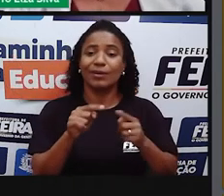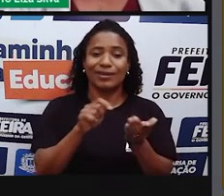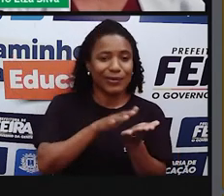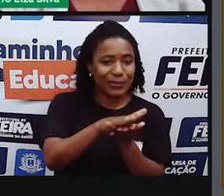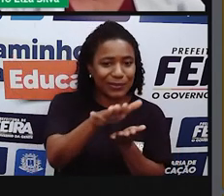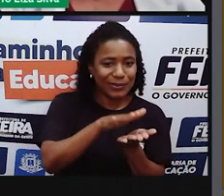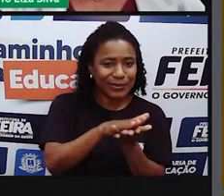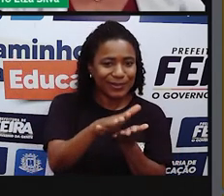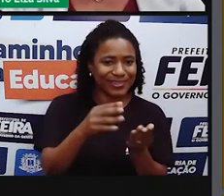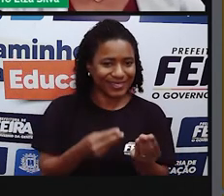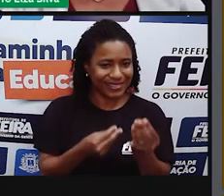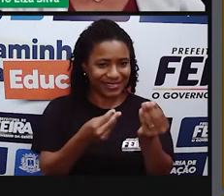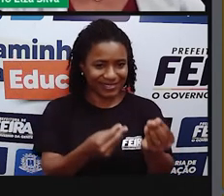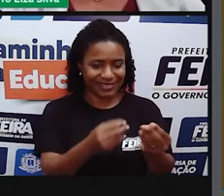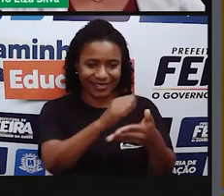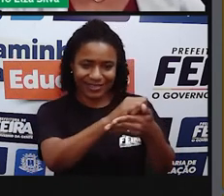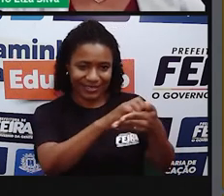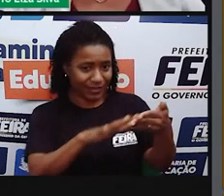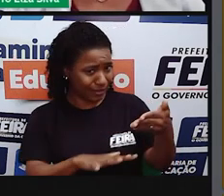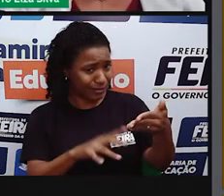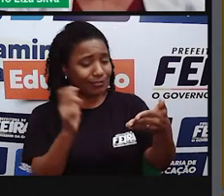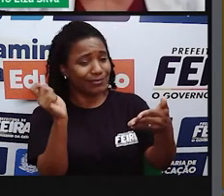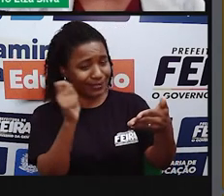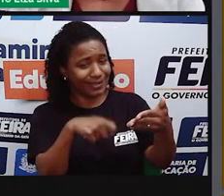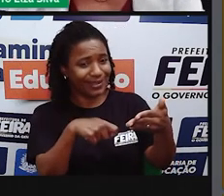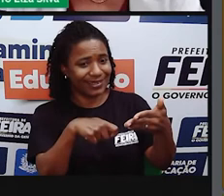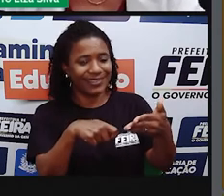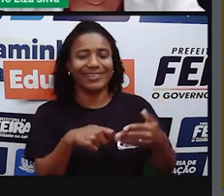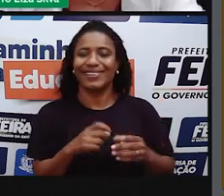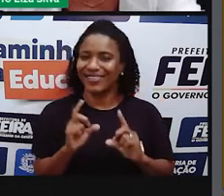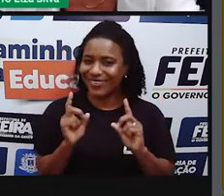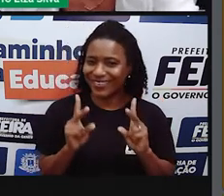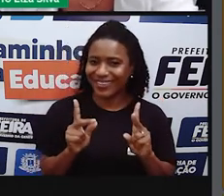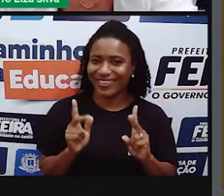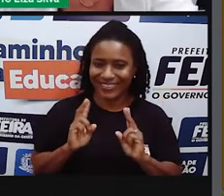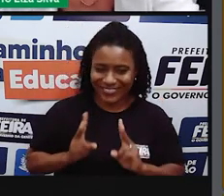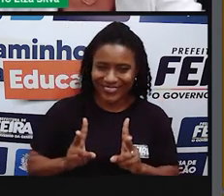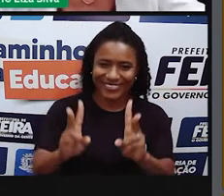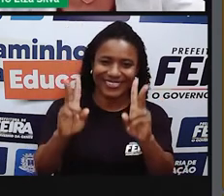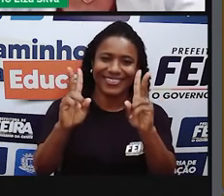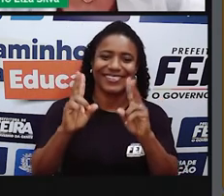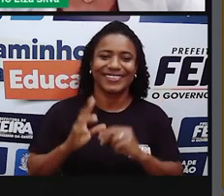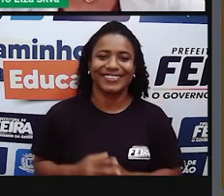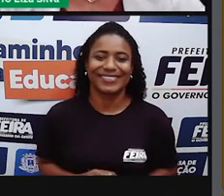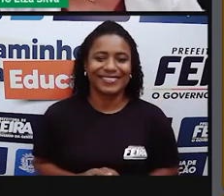no material impresso. Ok? Let's go, vamos lá.